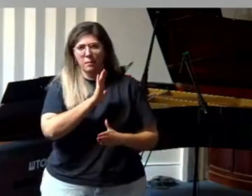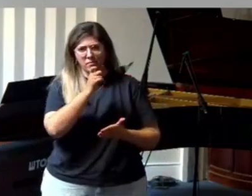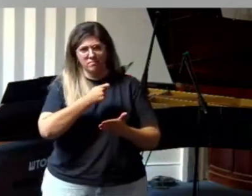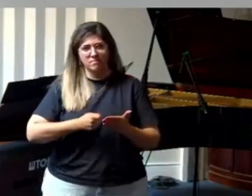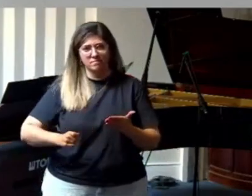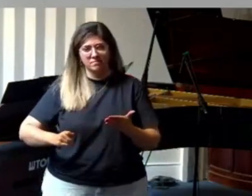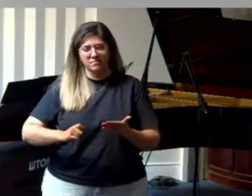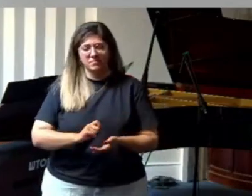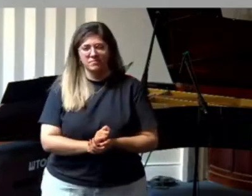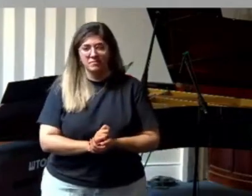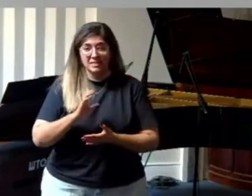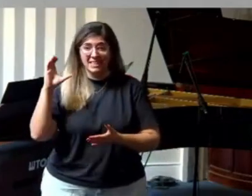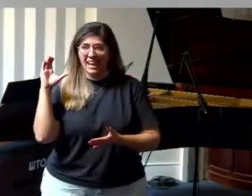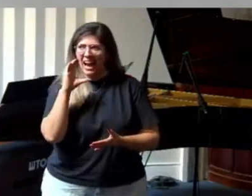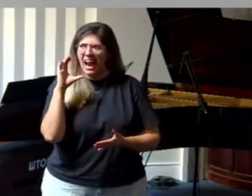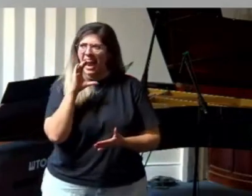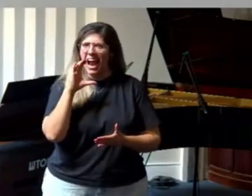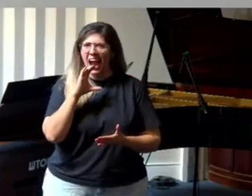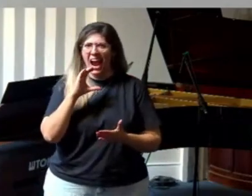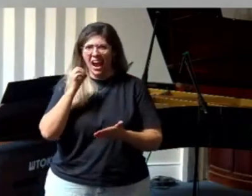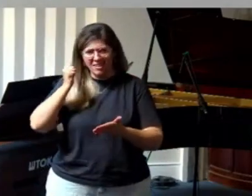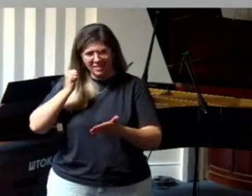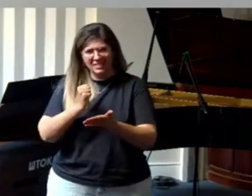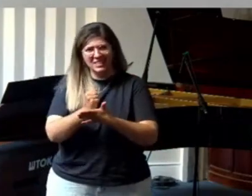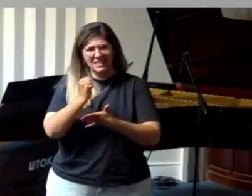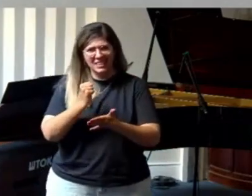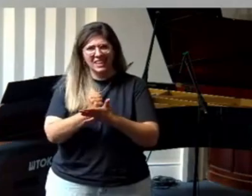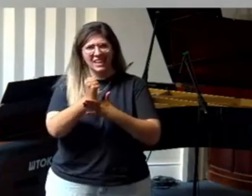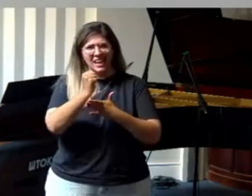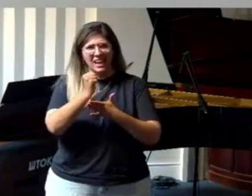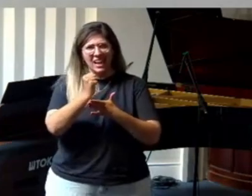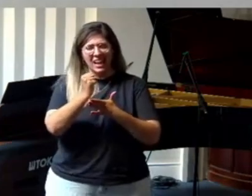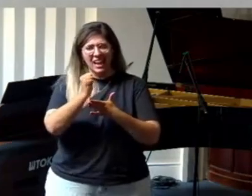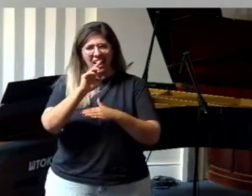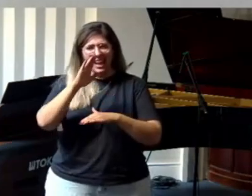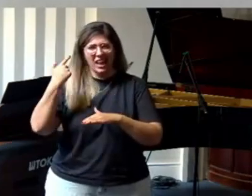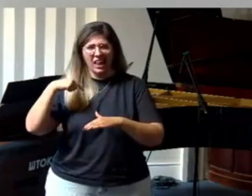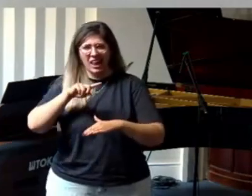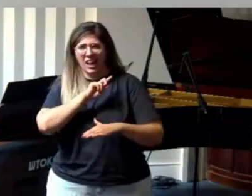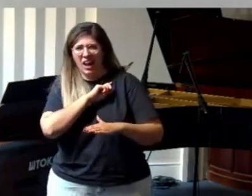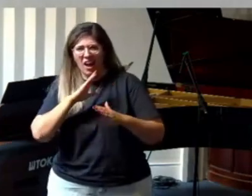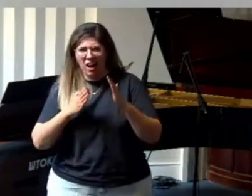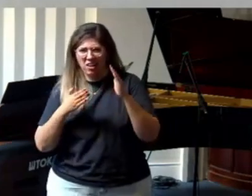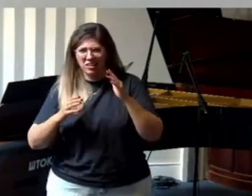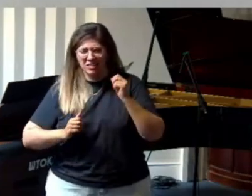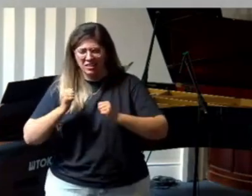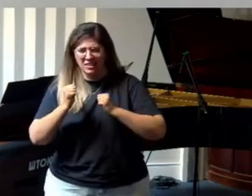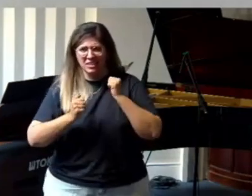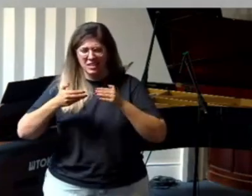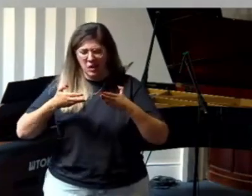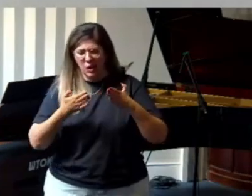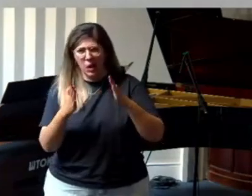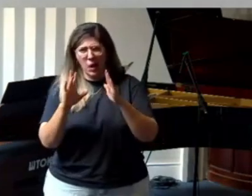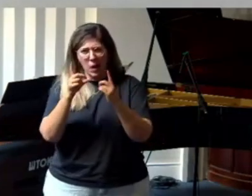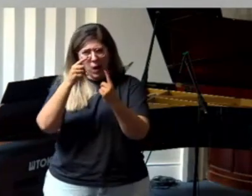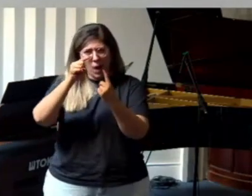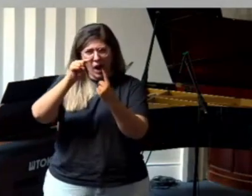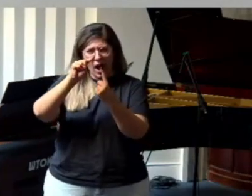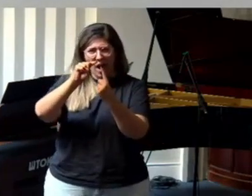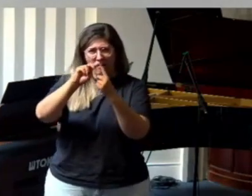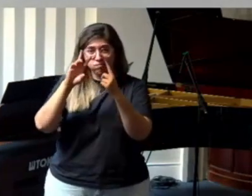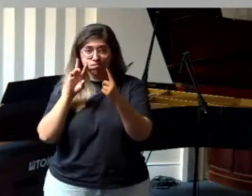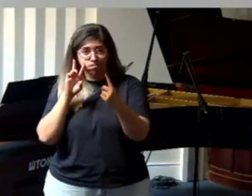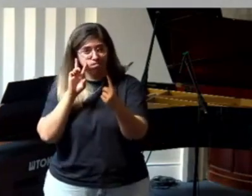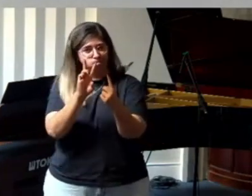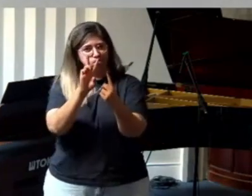diz, corramos com perseverança a carreira que nos está proposta, olhando